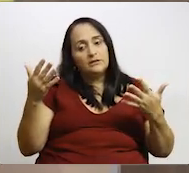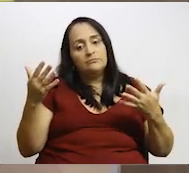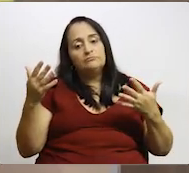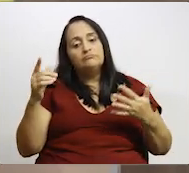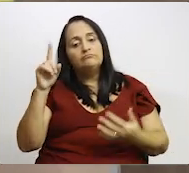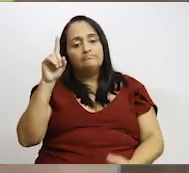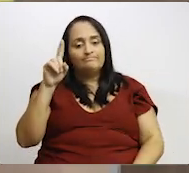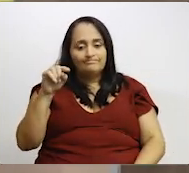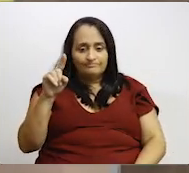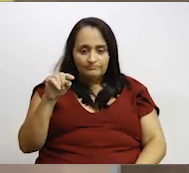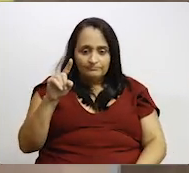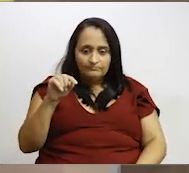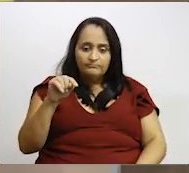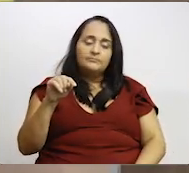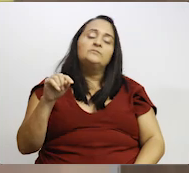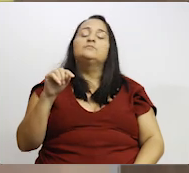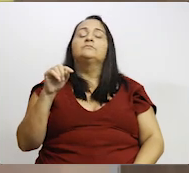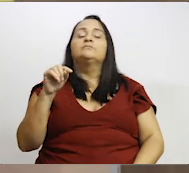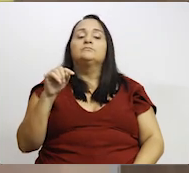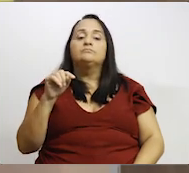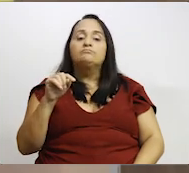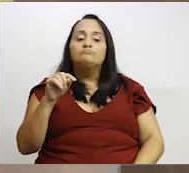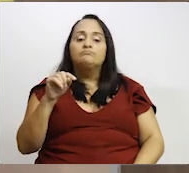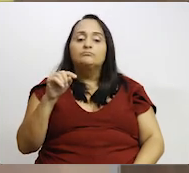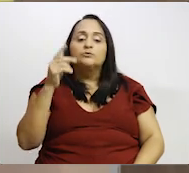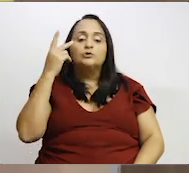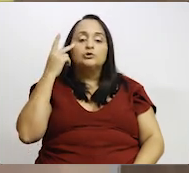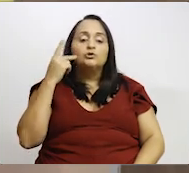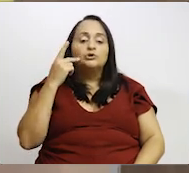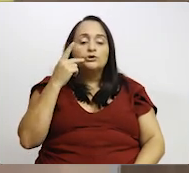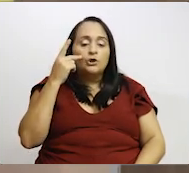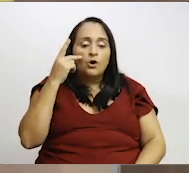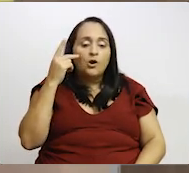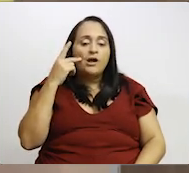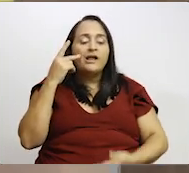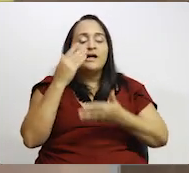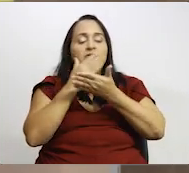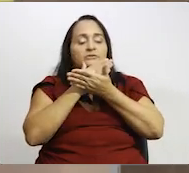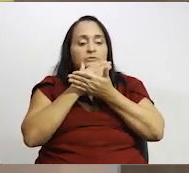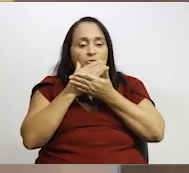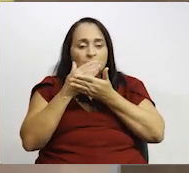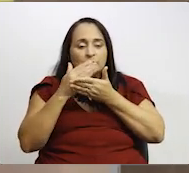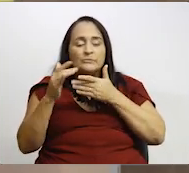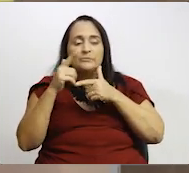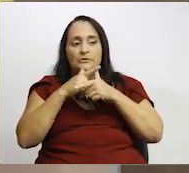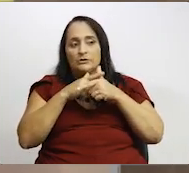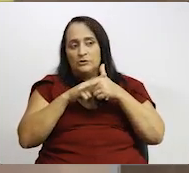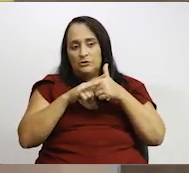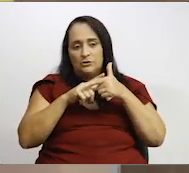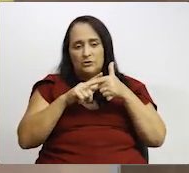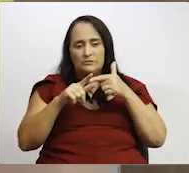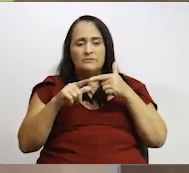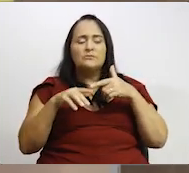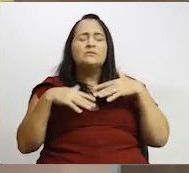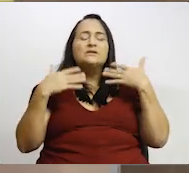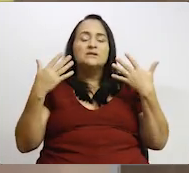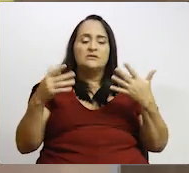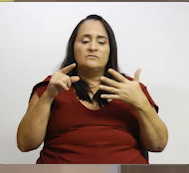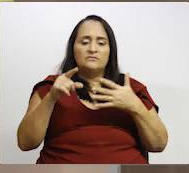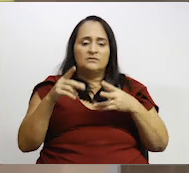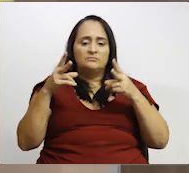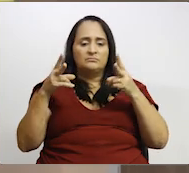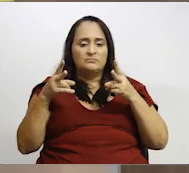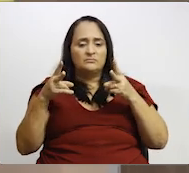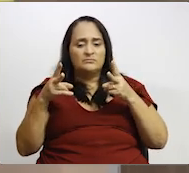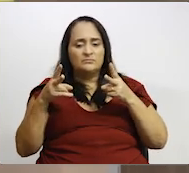é justamente o bendito chocolate que a gente dividiu no começo da situação. Então,